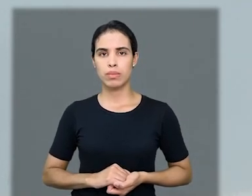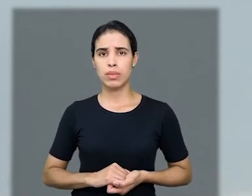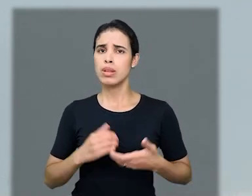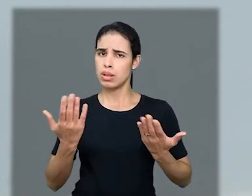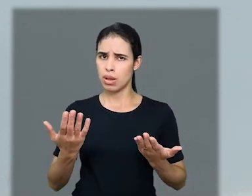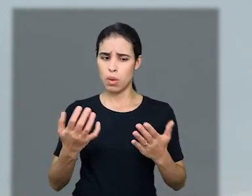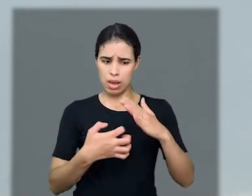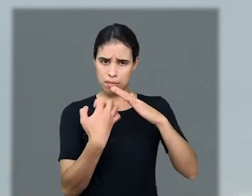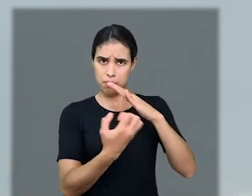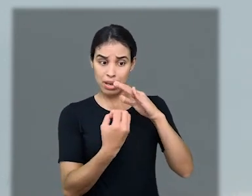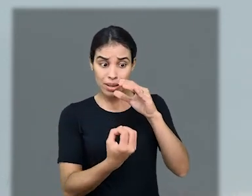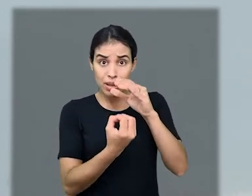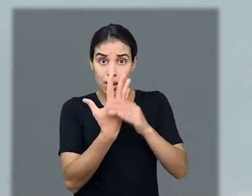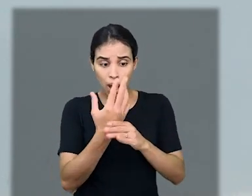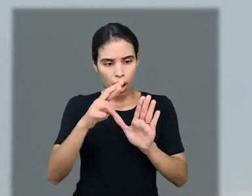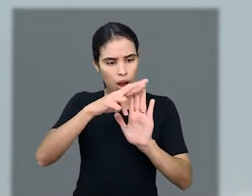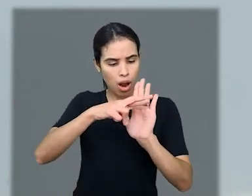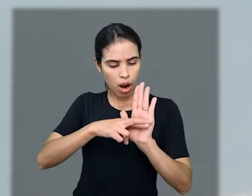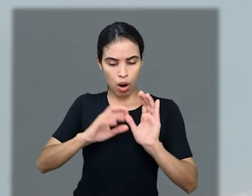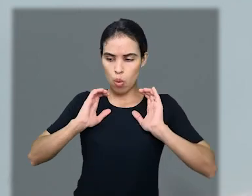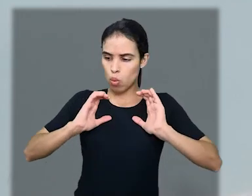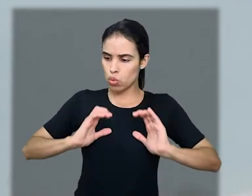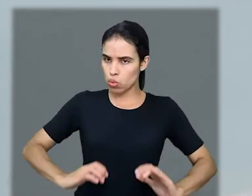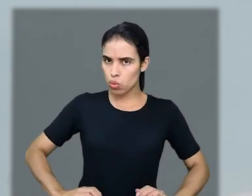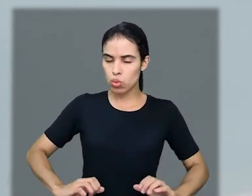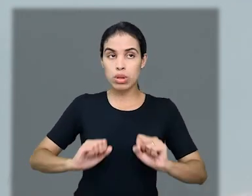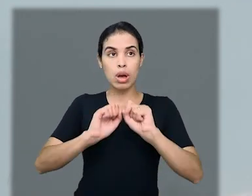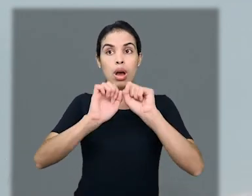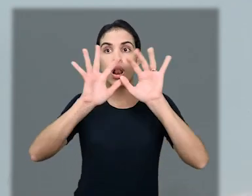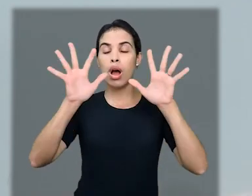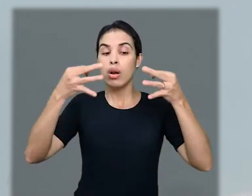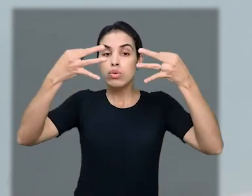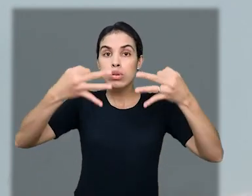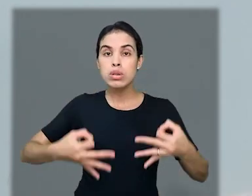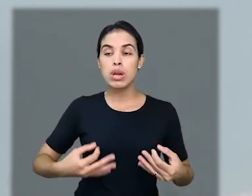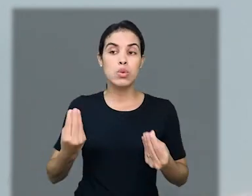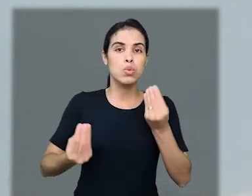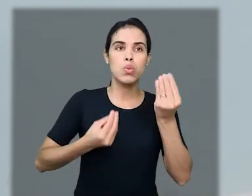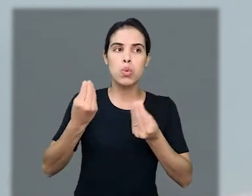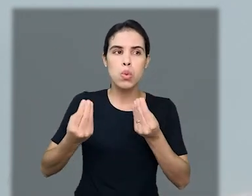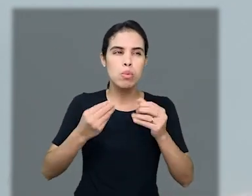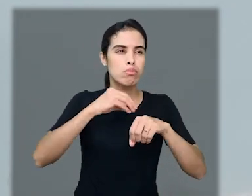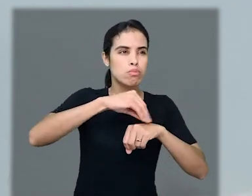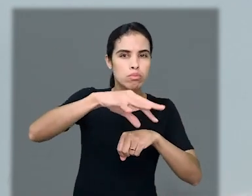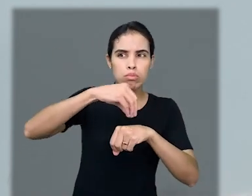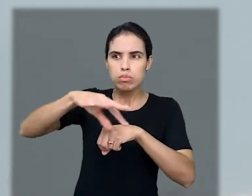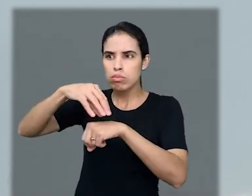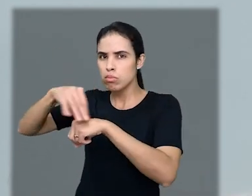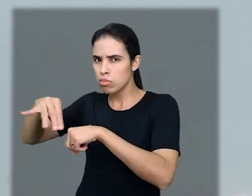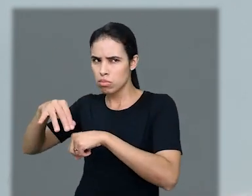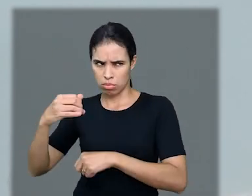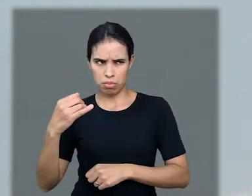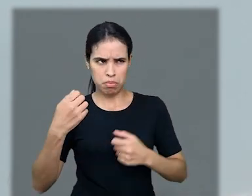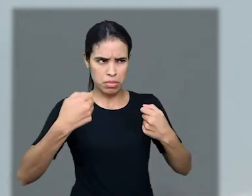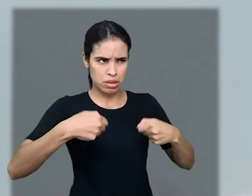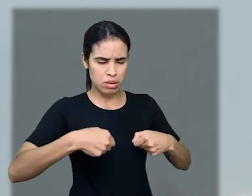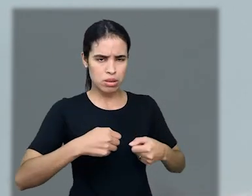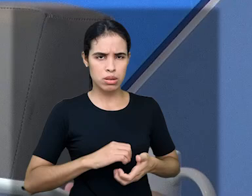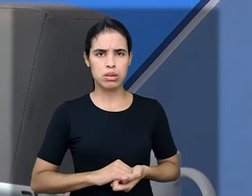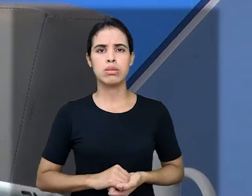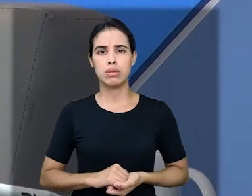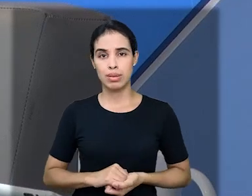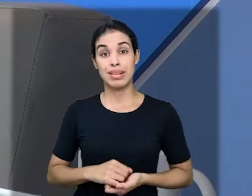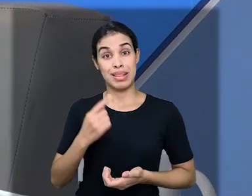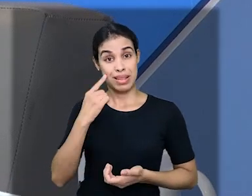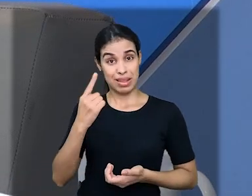uma conduta, normas, deixar tudo muito claro para os trabalhadores para evitar essas situações de demissão por justa